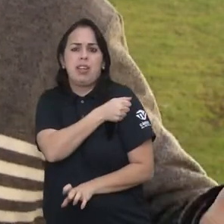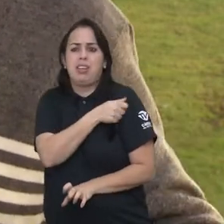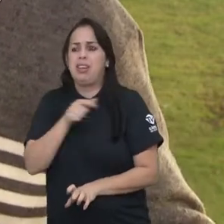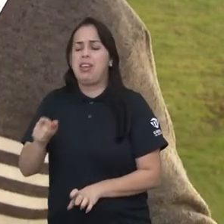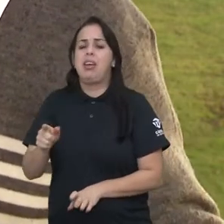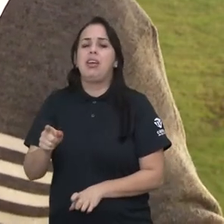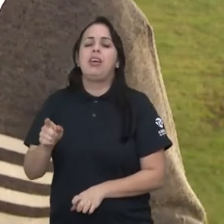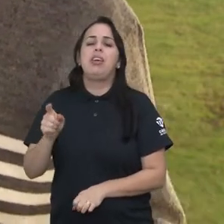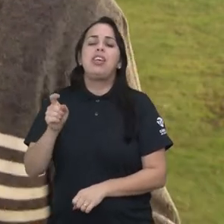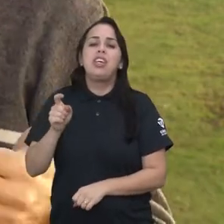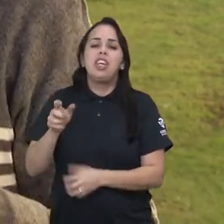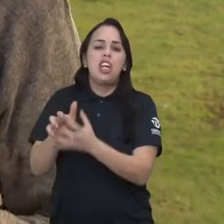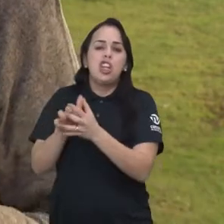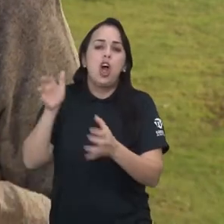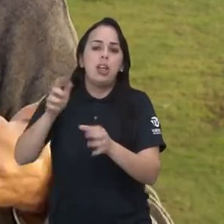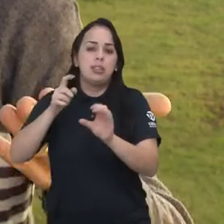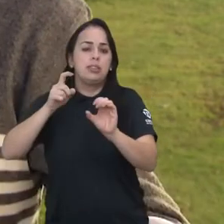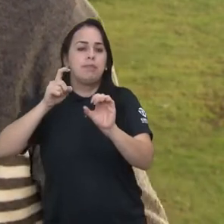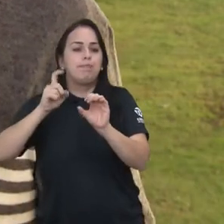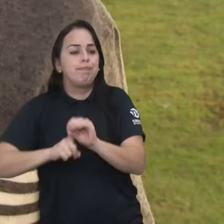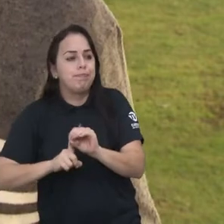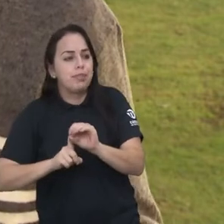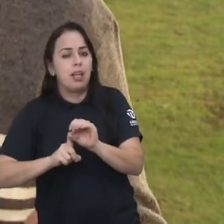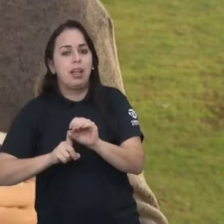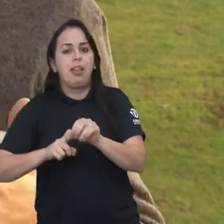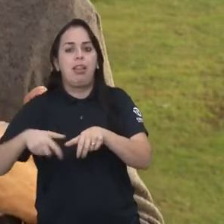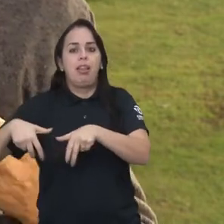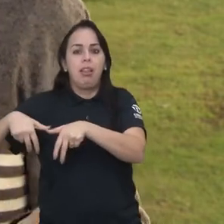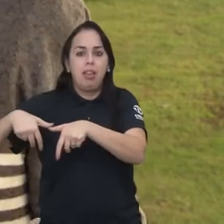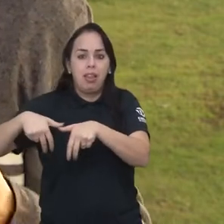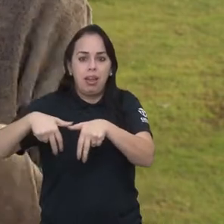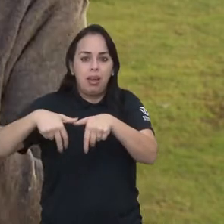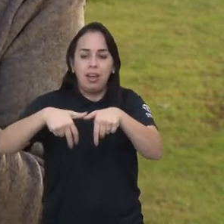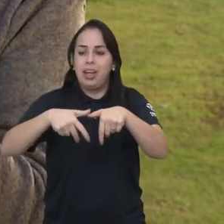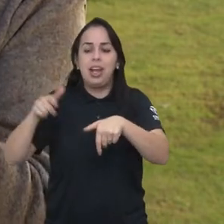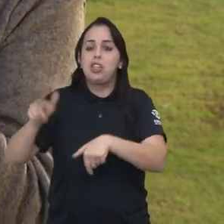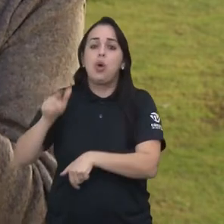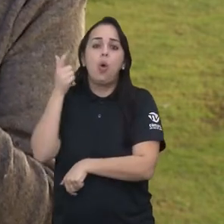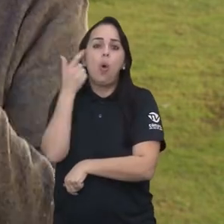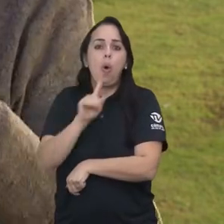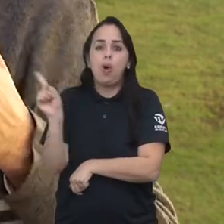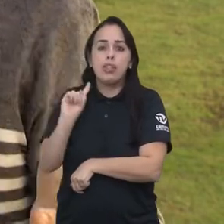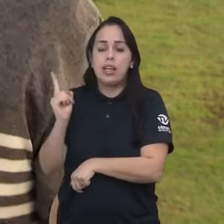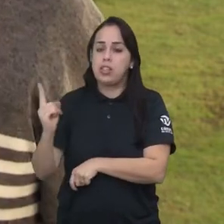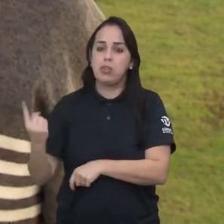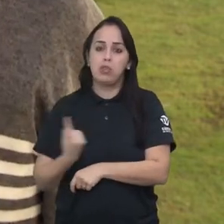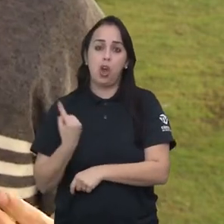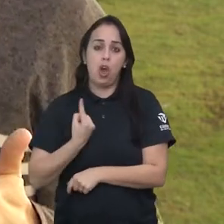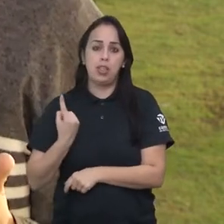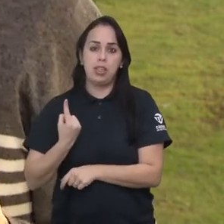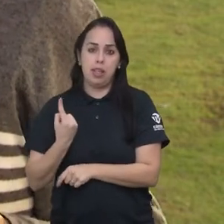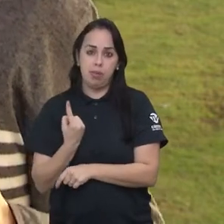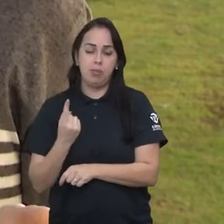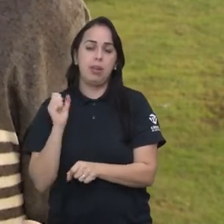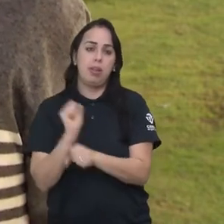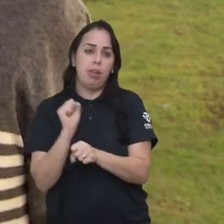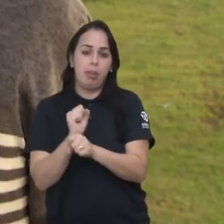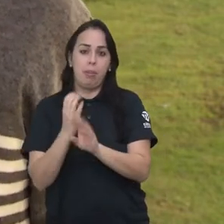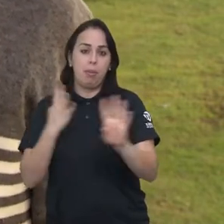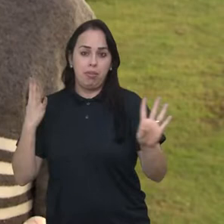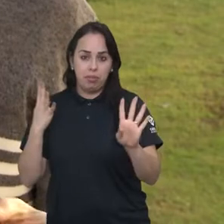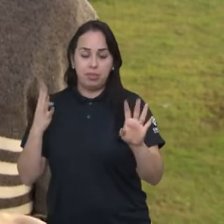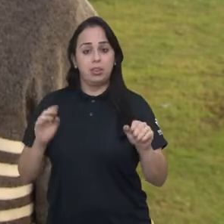idosos dependentes né de pessoas para acompanhar os eles não são ativos e daí surgiu essa parceria da lei